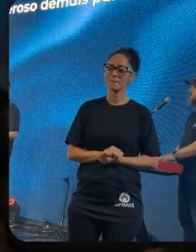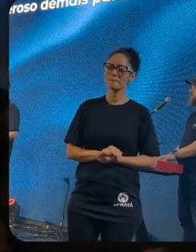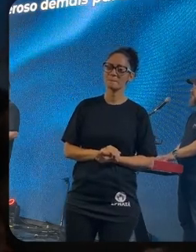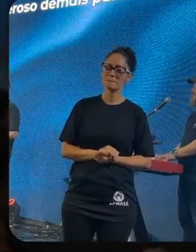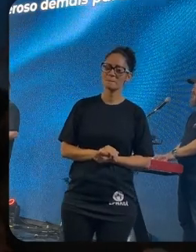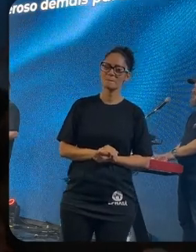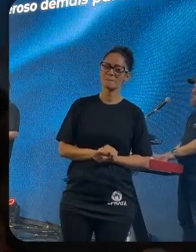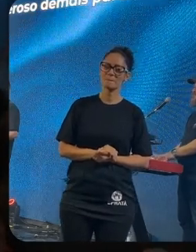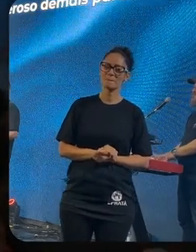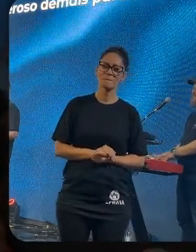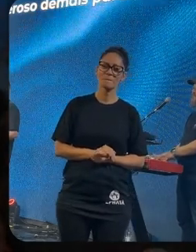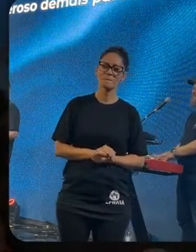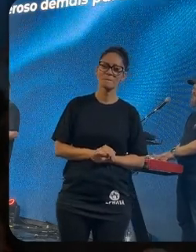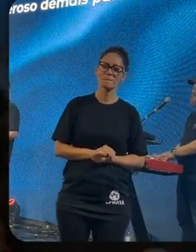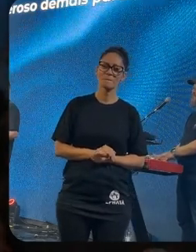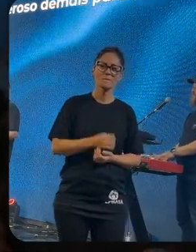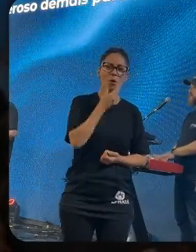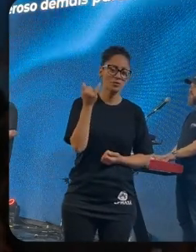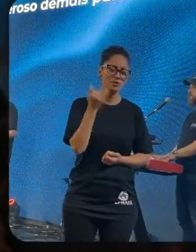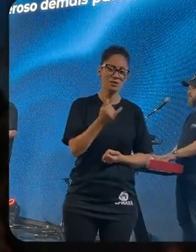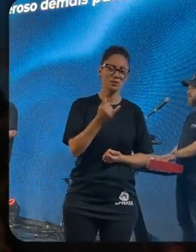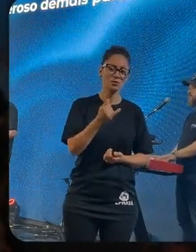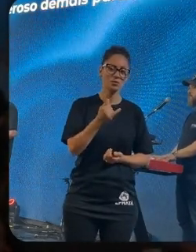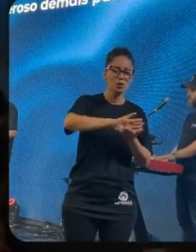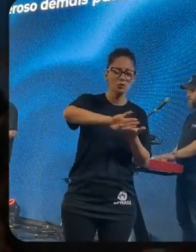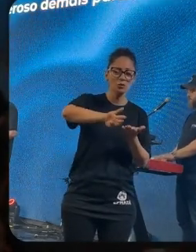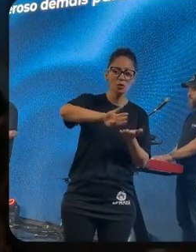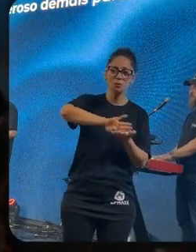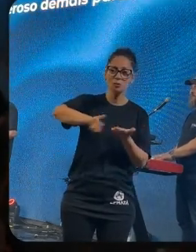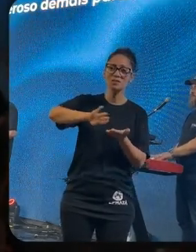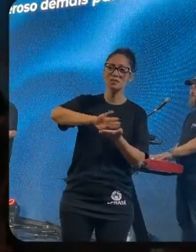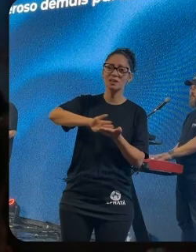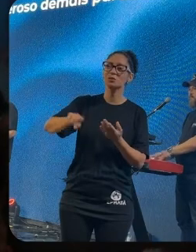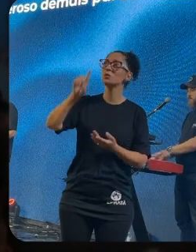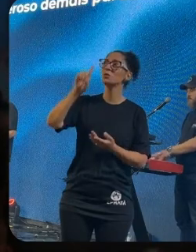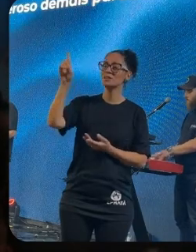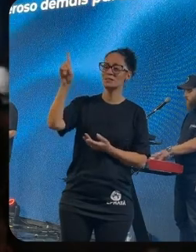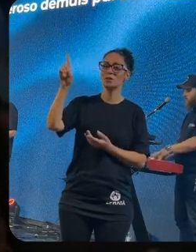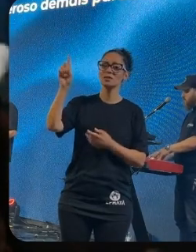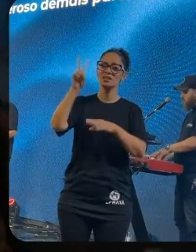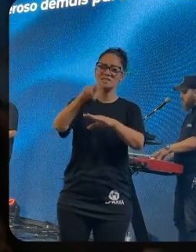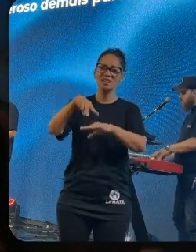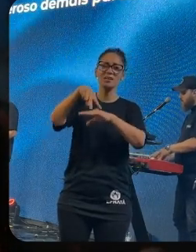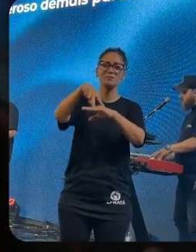Os homens estão dizendo: eu estou expulsando, e Deus está dizendo: eu estou promovendo.